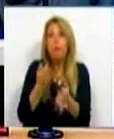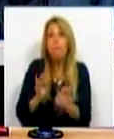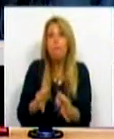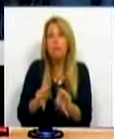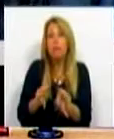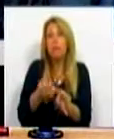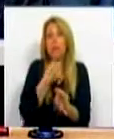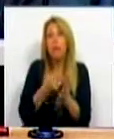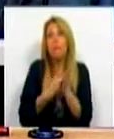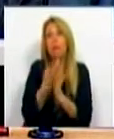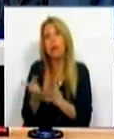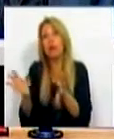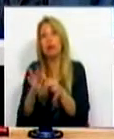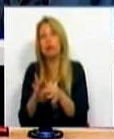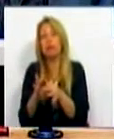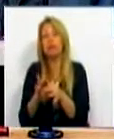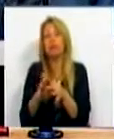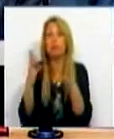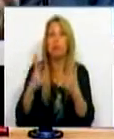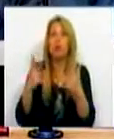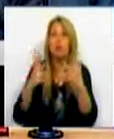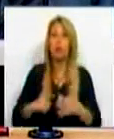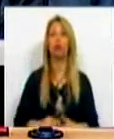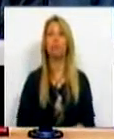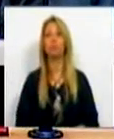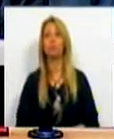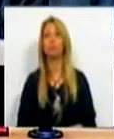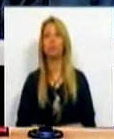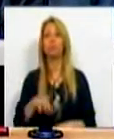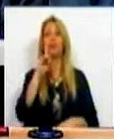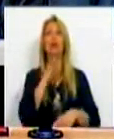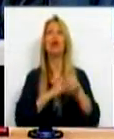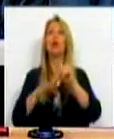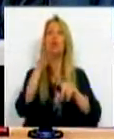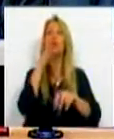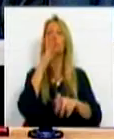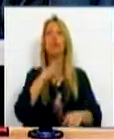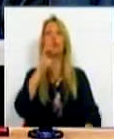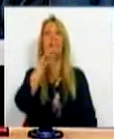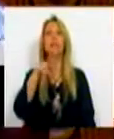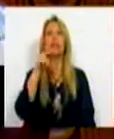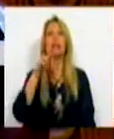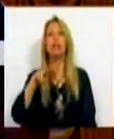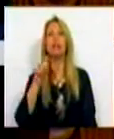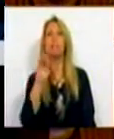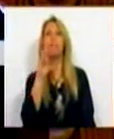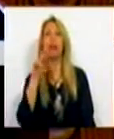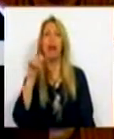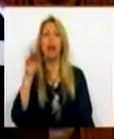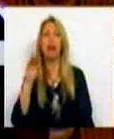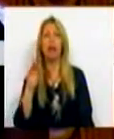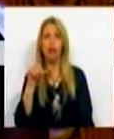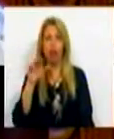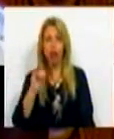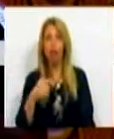que incidam sobre o orçamento. Deputada Cecília Meireles, ouviu mal o meu discurso.